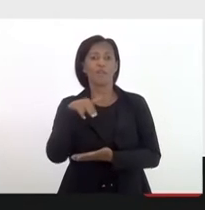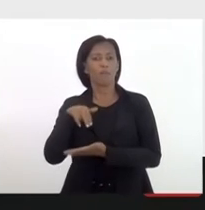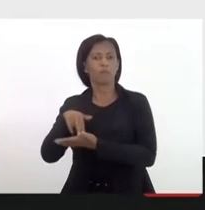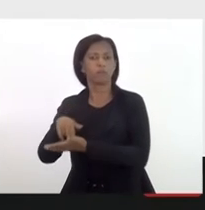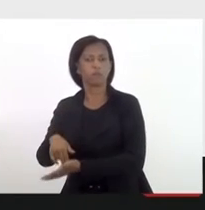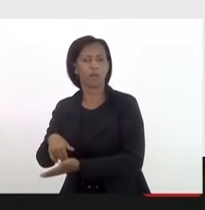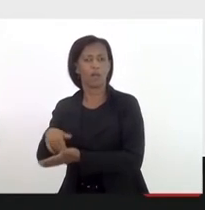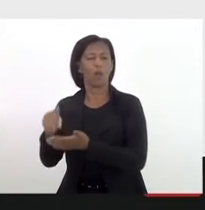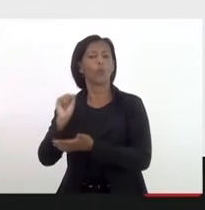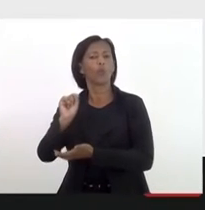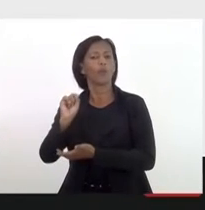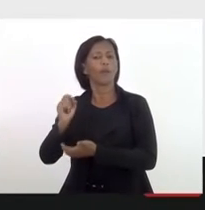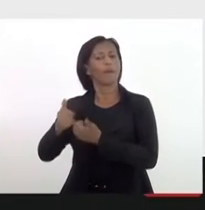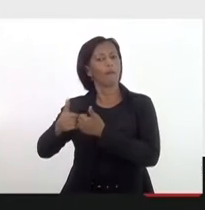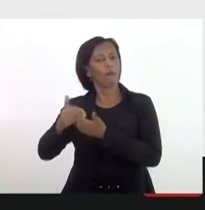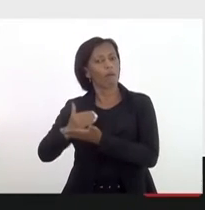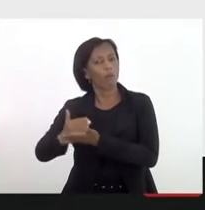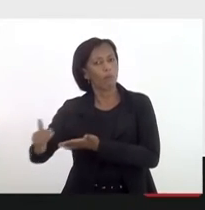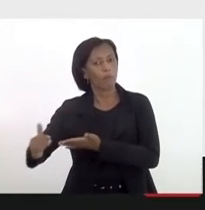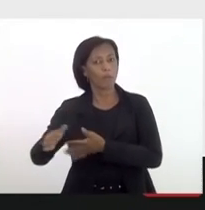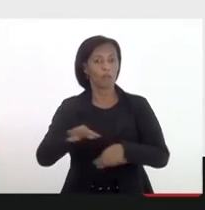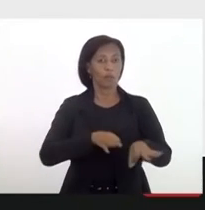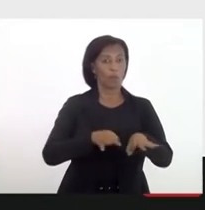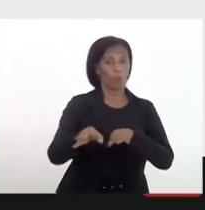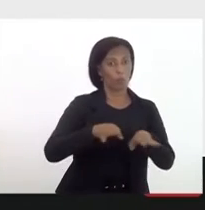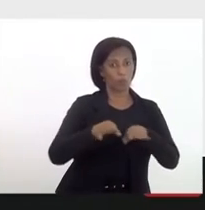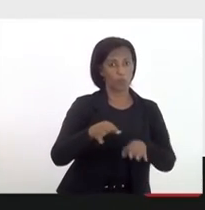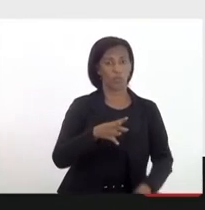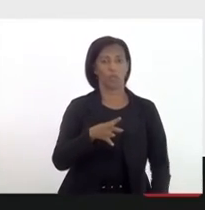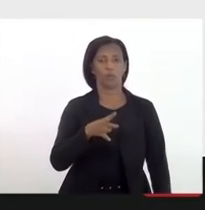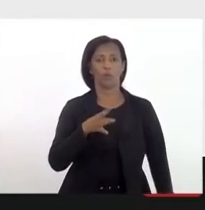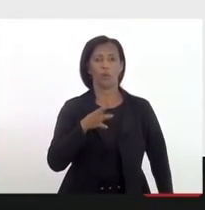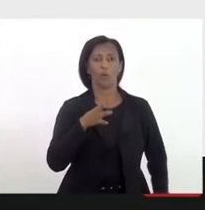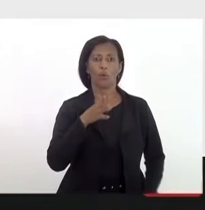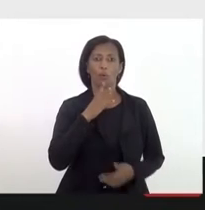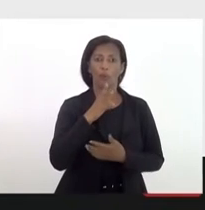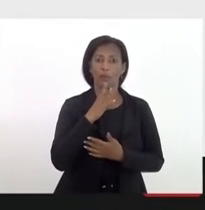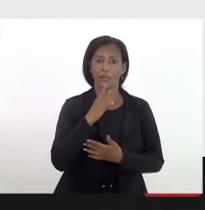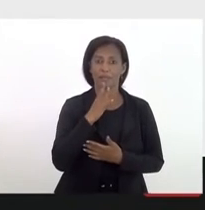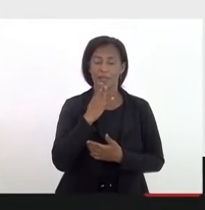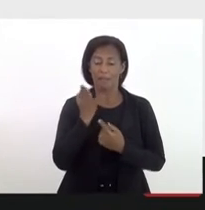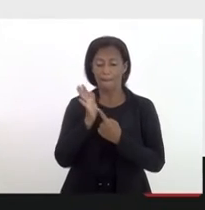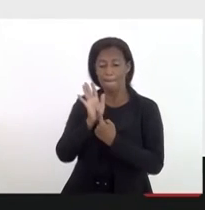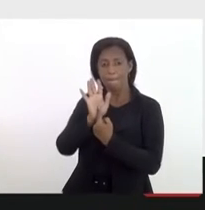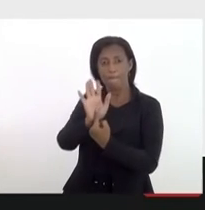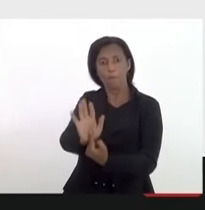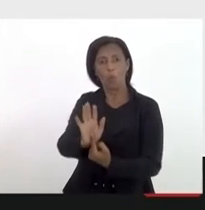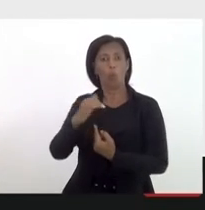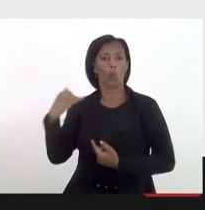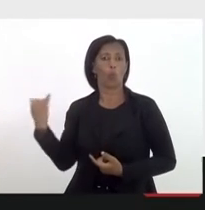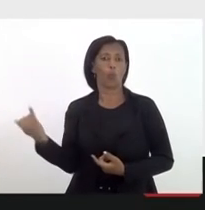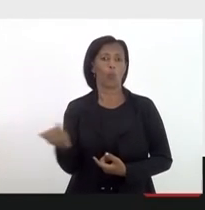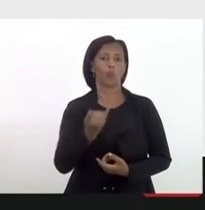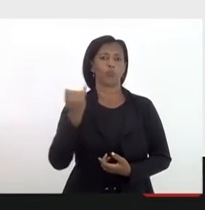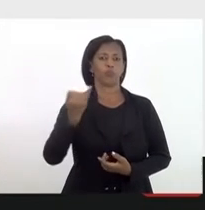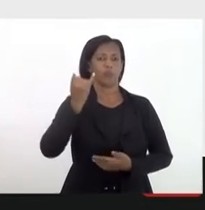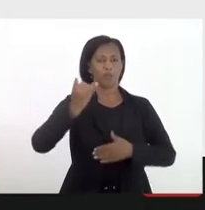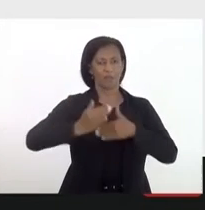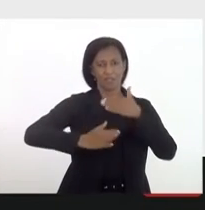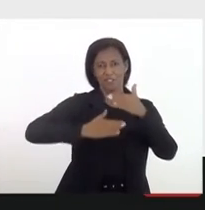demanda industrial. E então, projeto como esse hub, que buscam revelar a oportunidade e promover